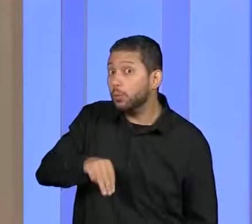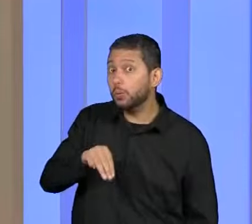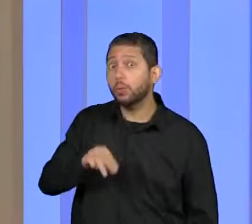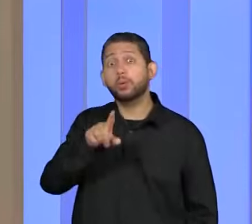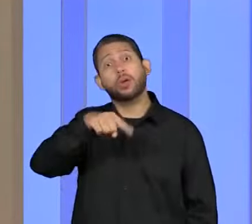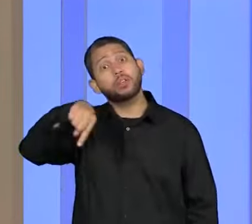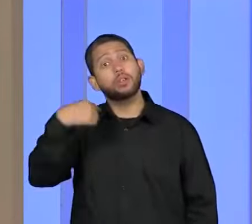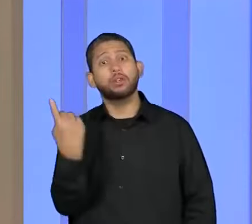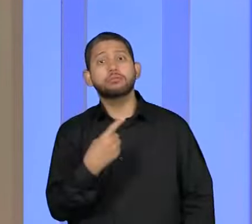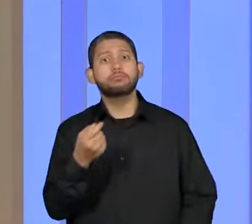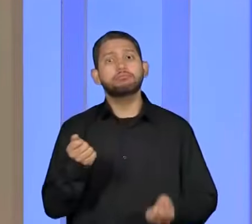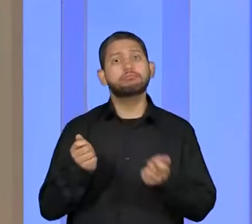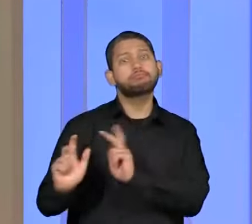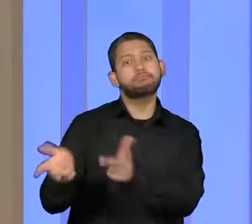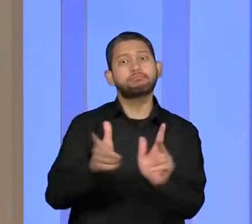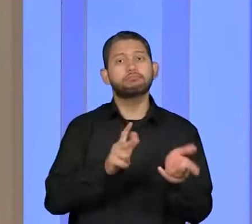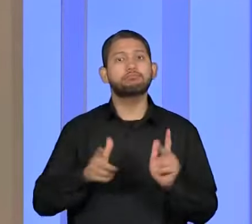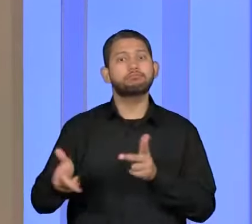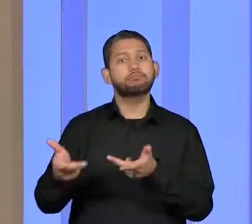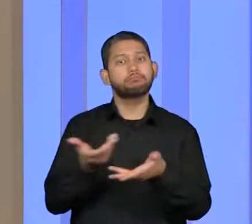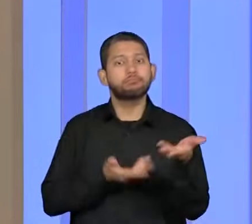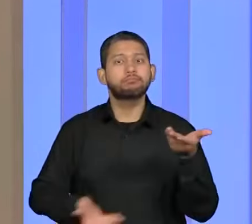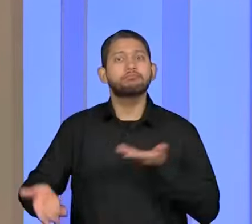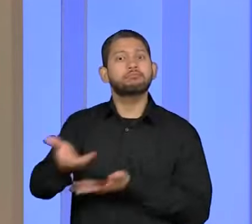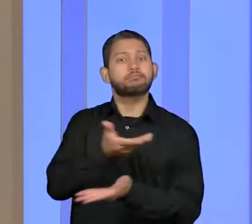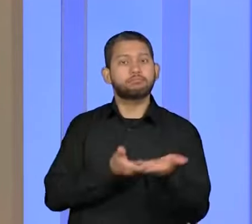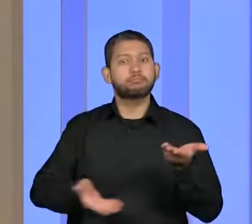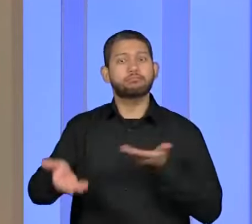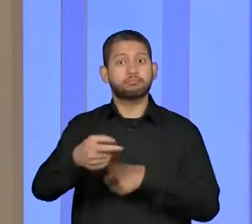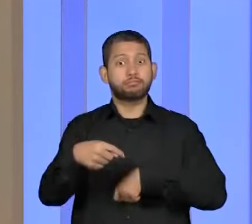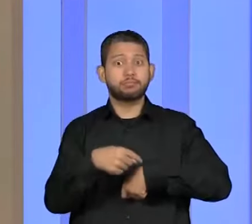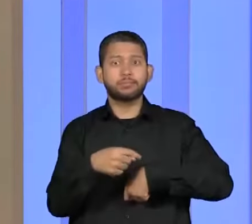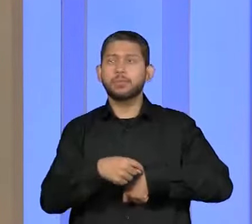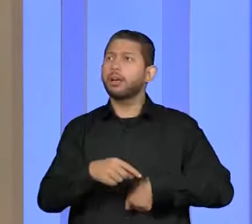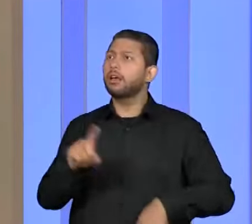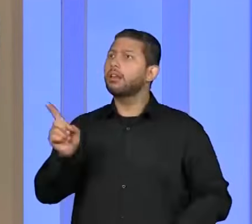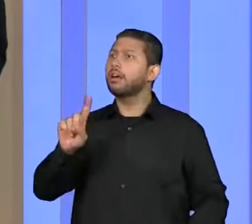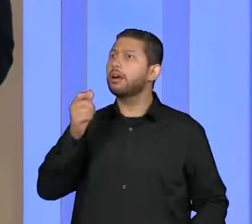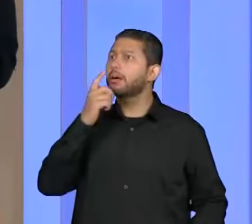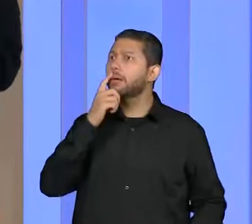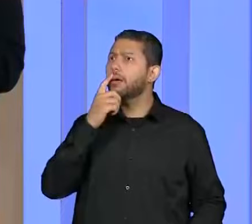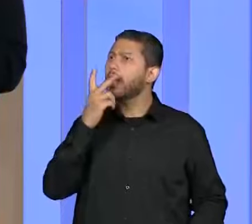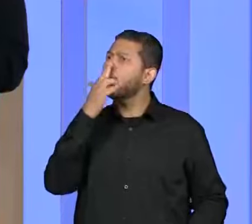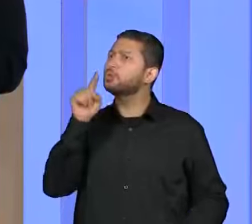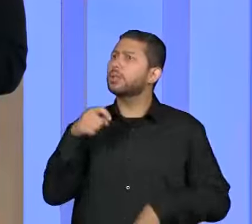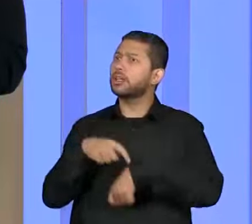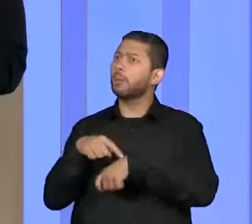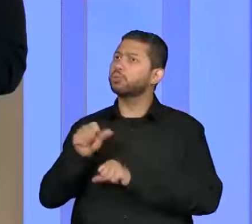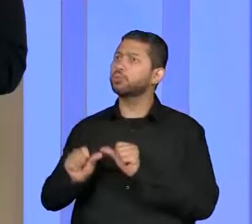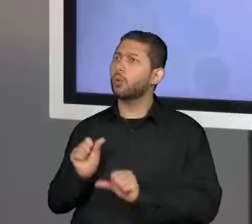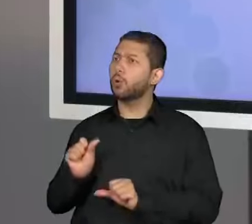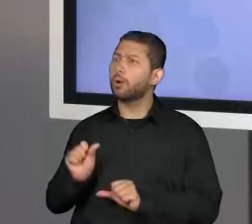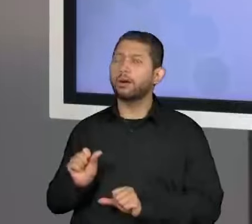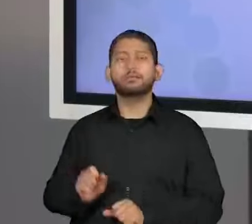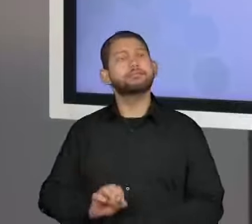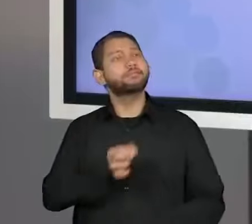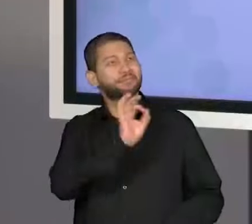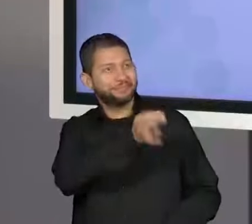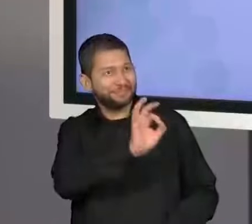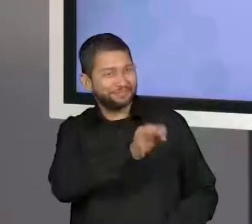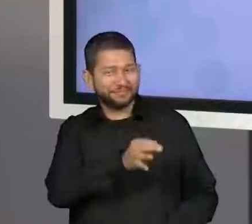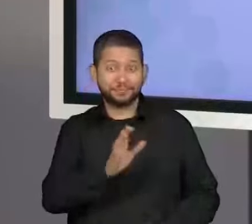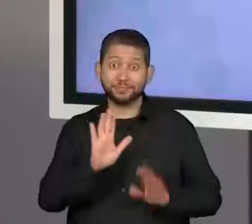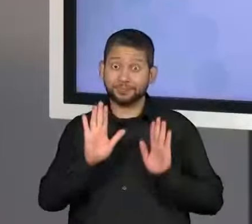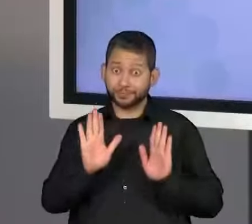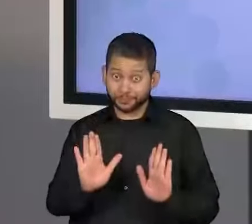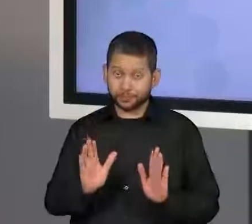grande roda de conversa aí para a gente interagir. Ou melhor, deu uma mudada nesse tempo, né, professora? Exato. Para quem ainda não